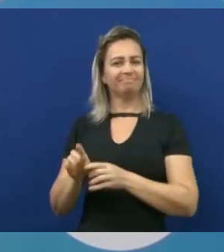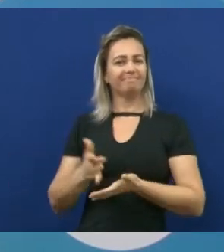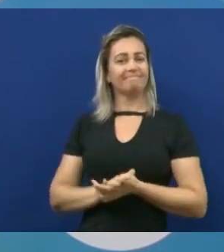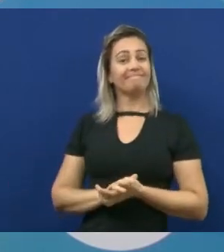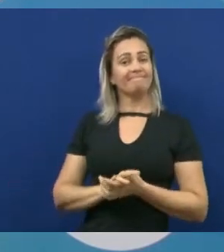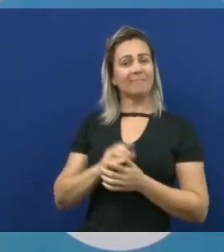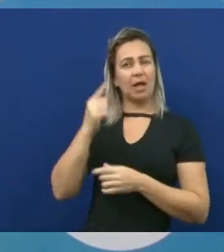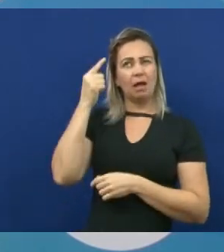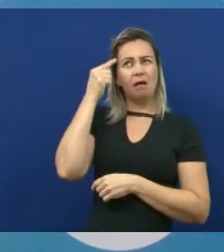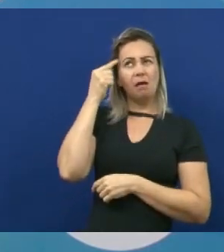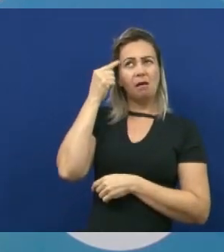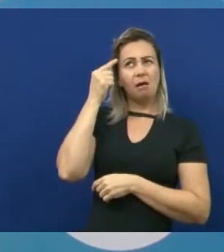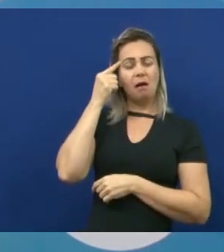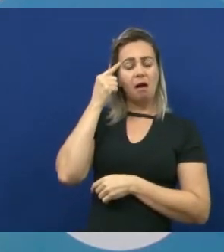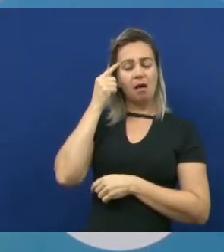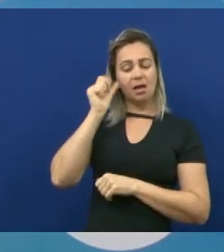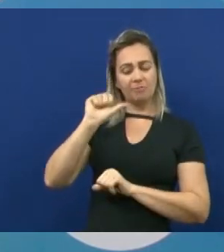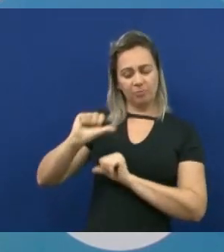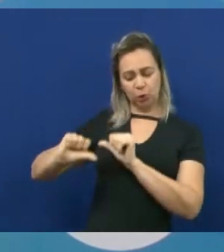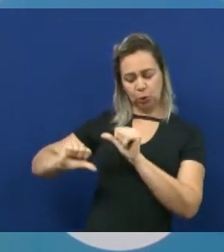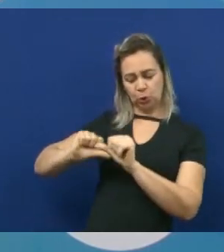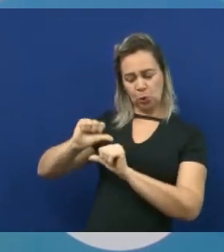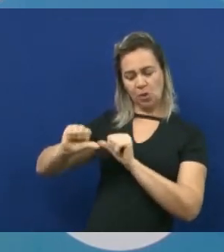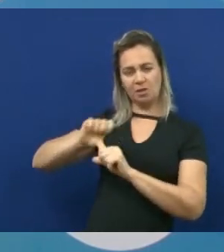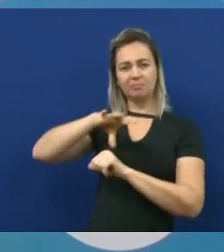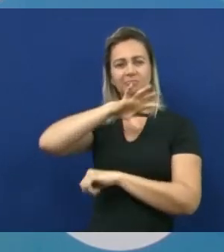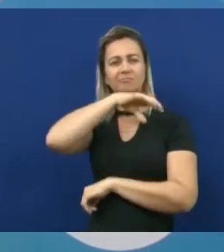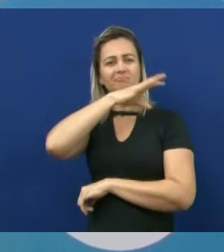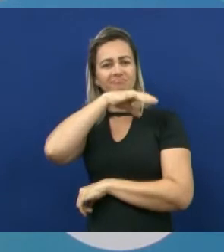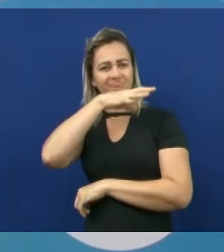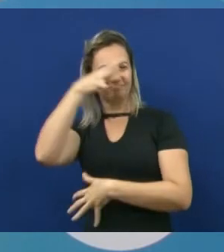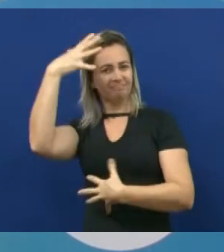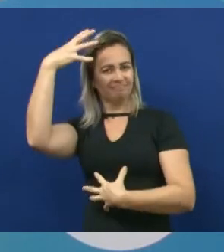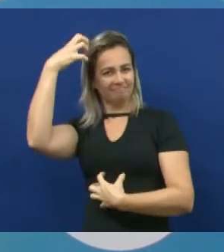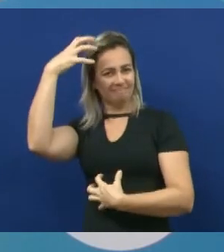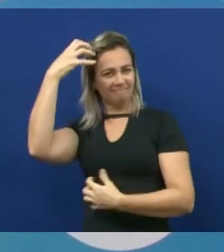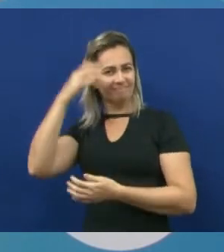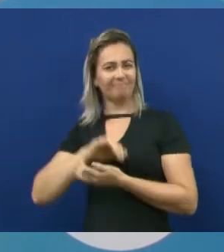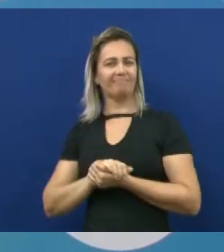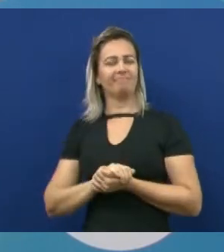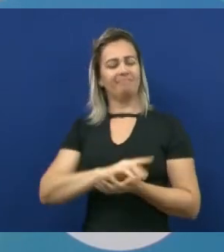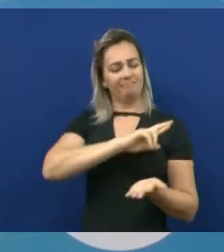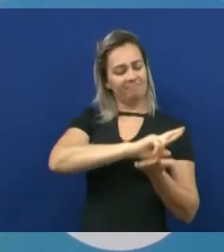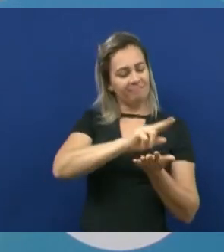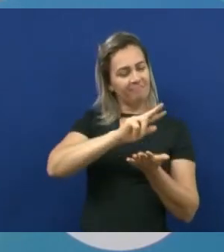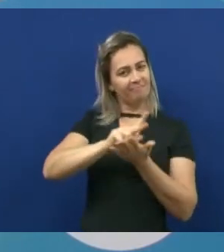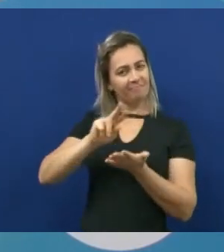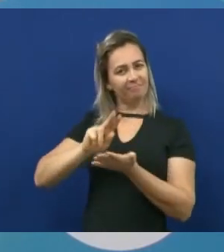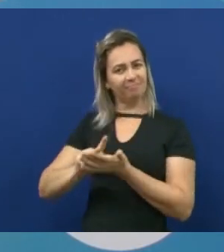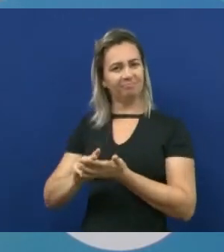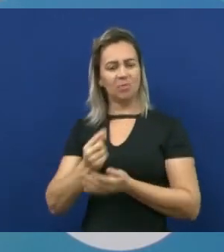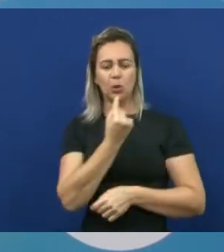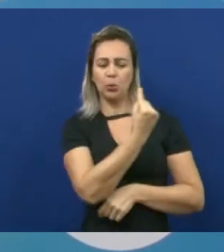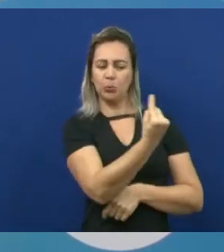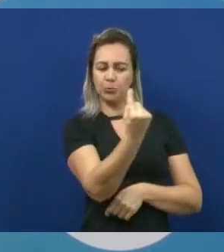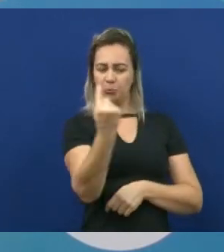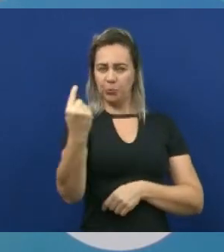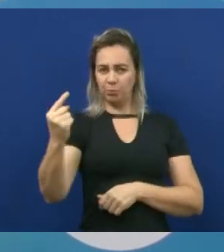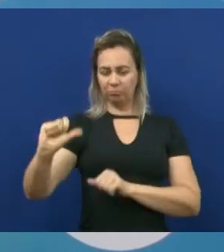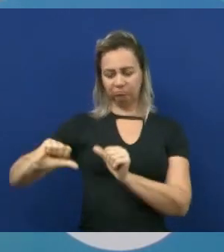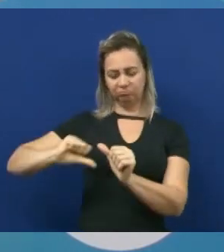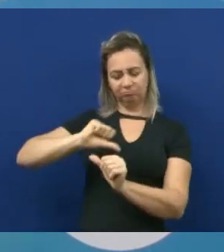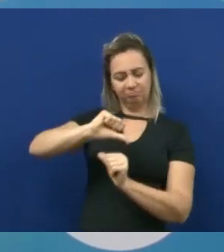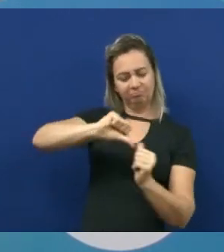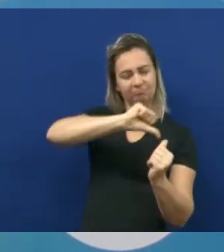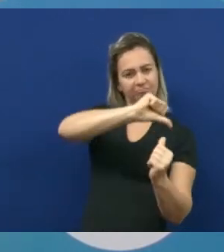de começar a trocar os outros macacos. Então, assim, foi trocando um macaco por vez e, ao final, todos os